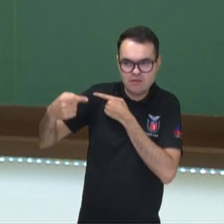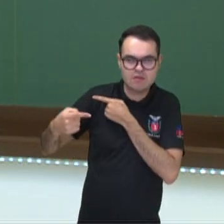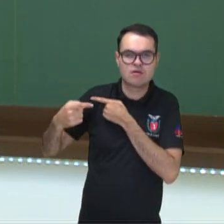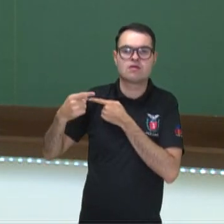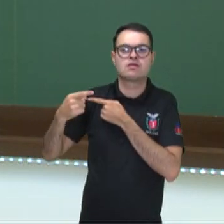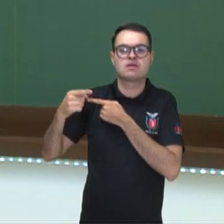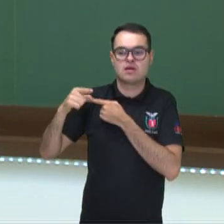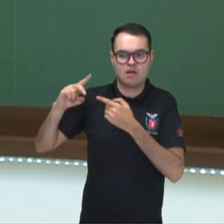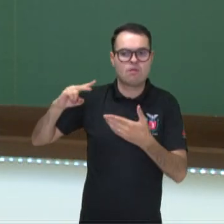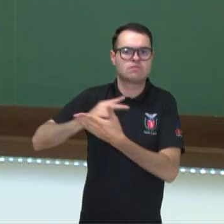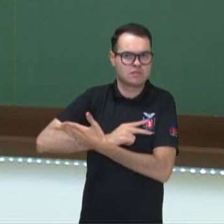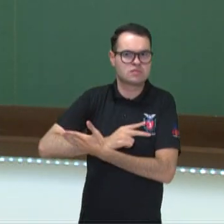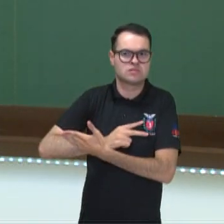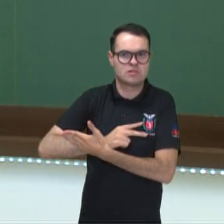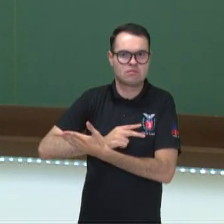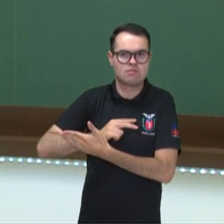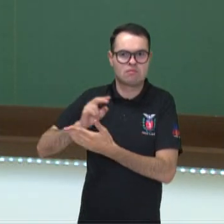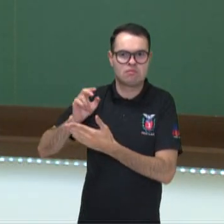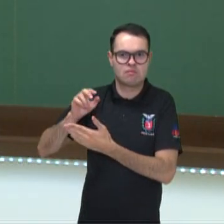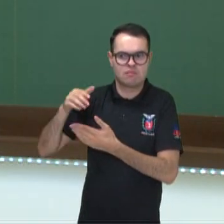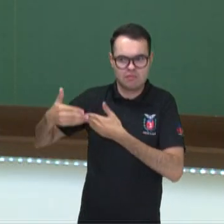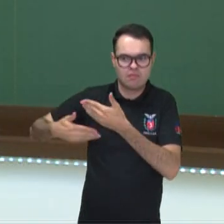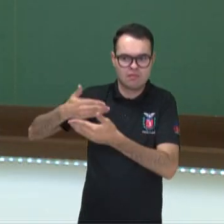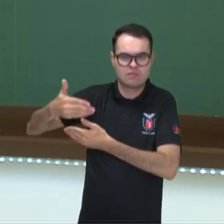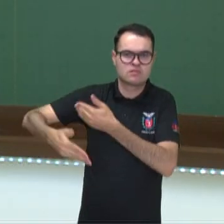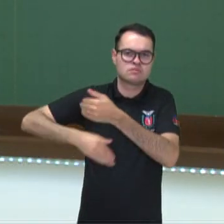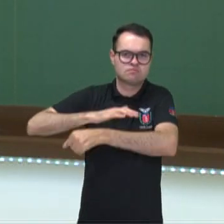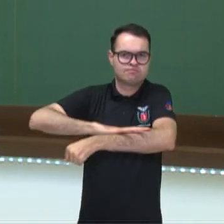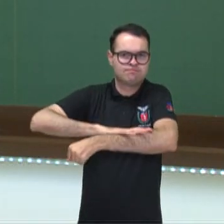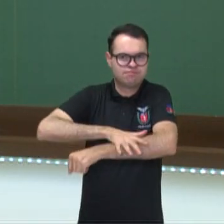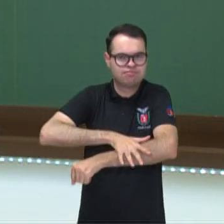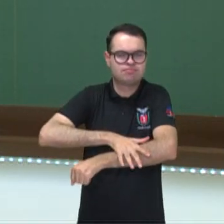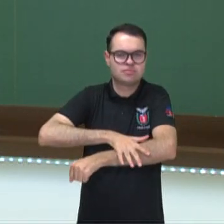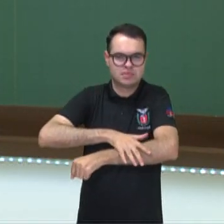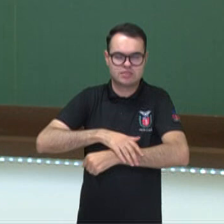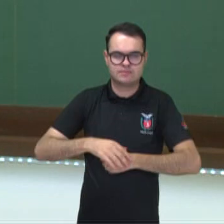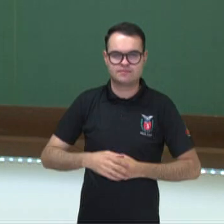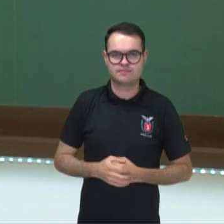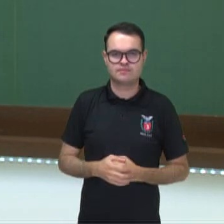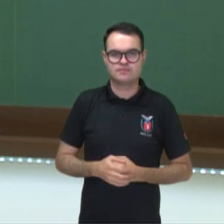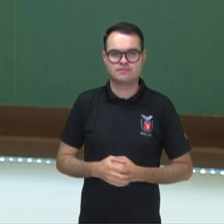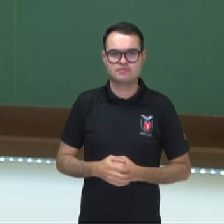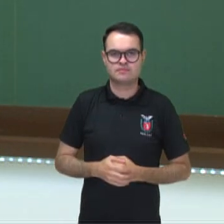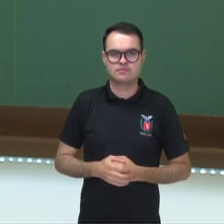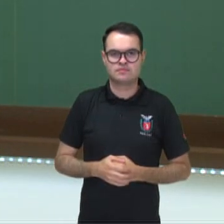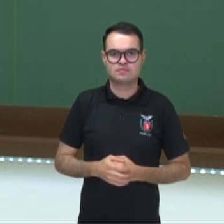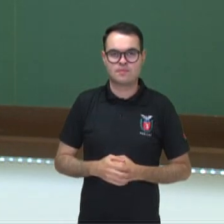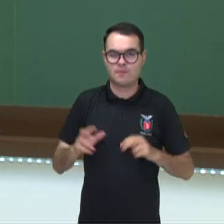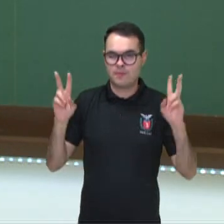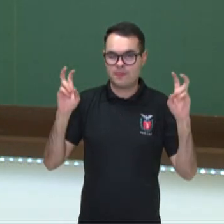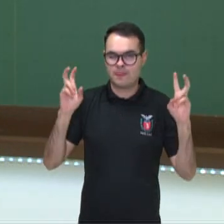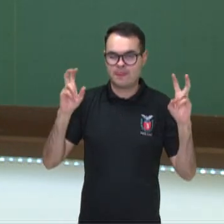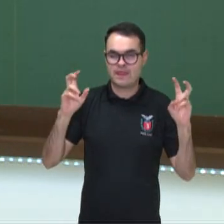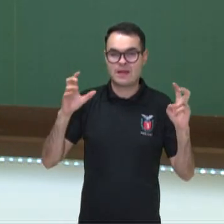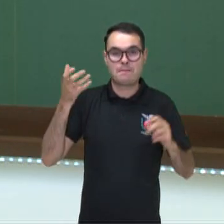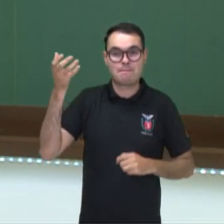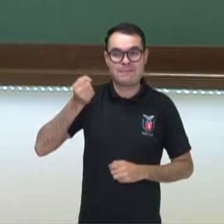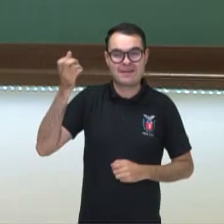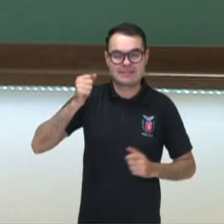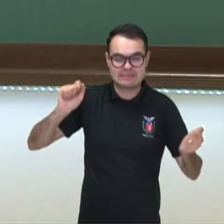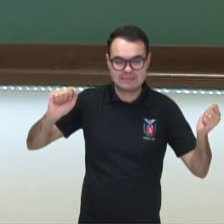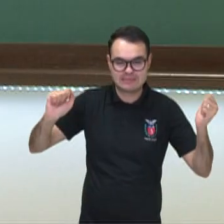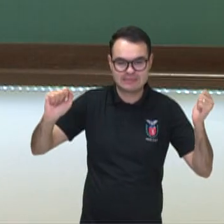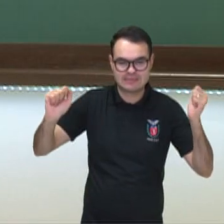ainda aconteceu muito do racismo pós a Lei Áurea. Então, a ideia de branqueamento da população, pelo incrível